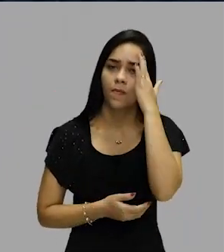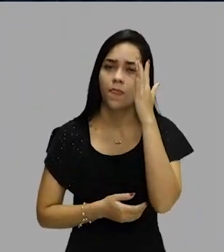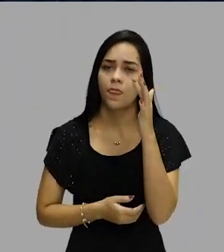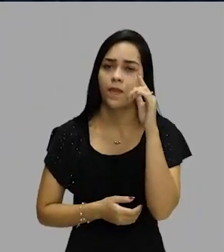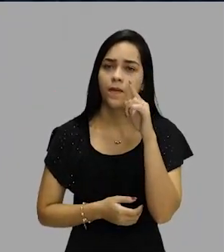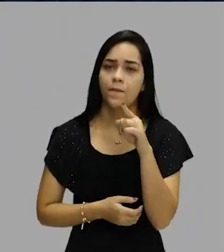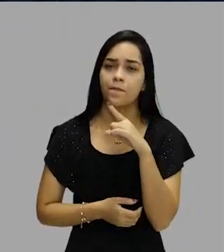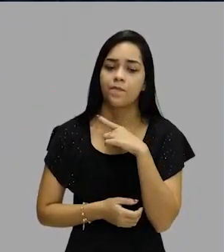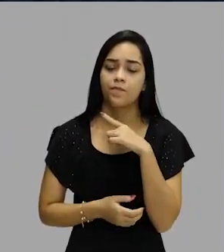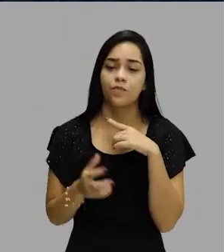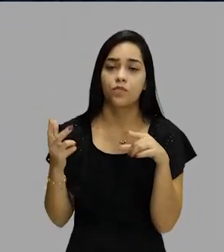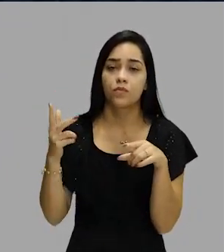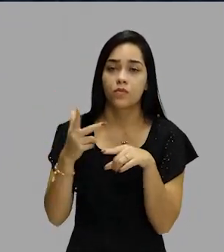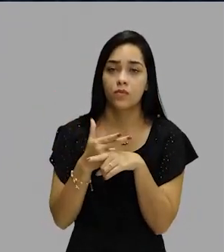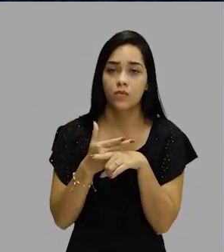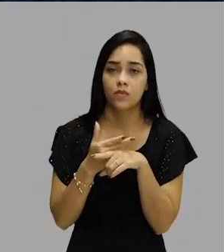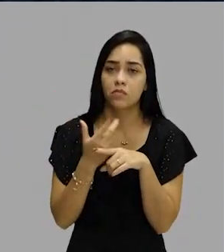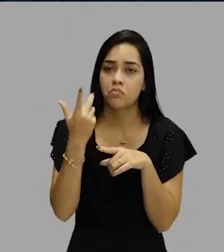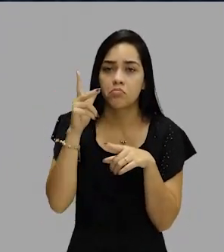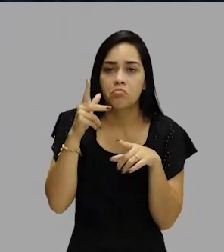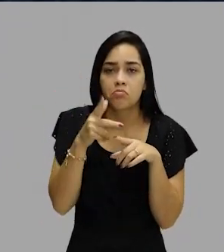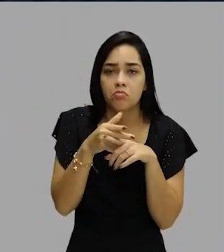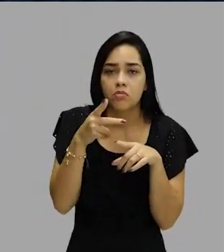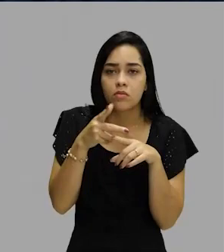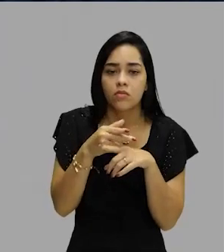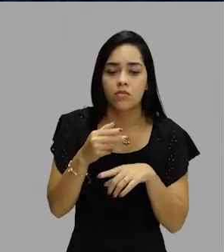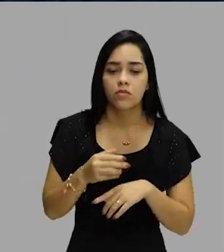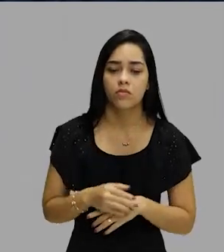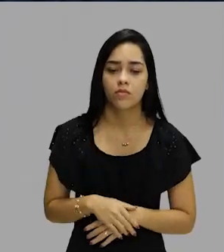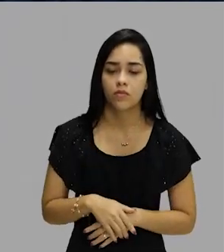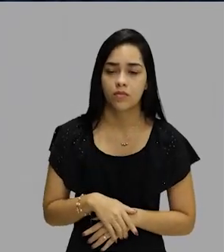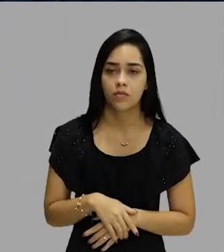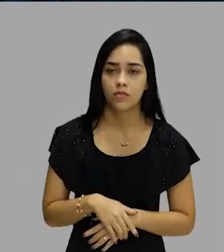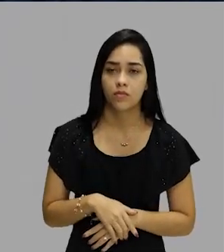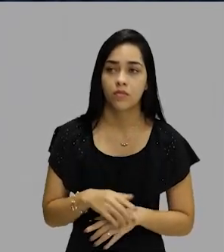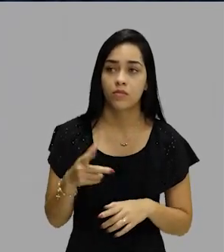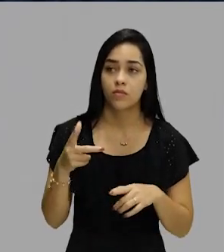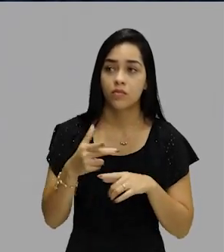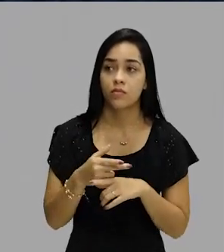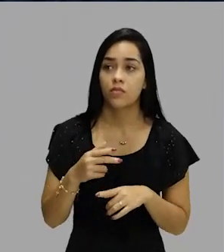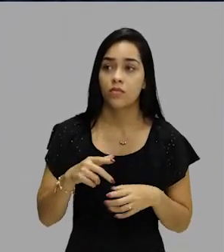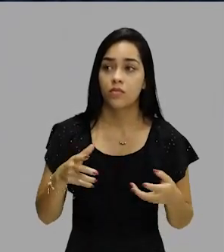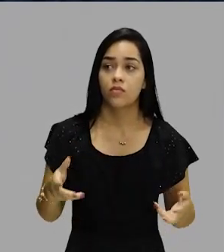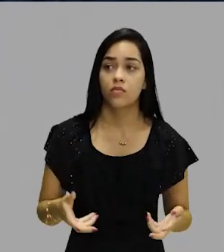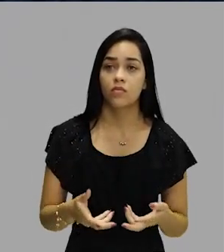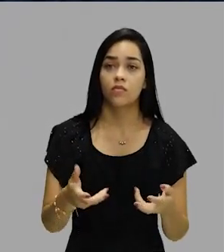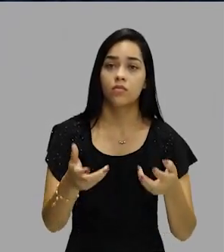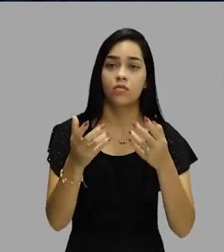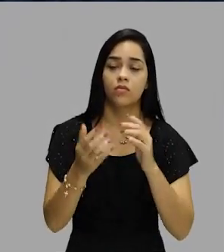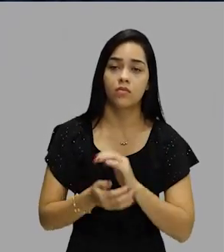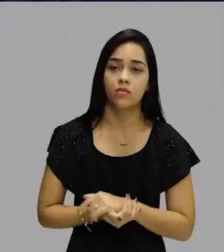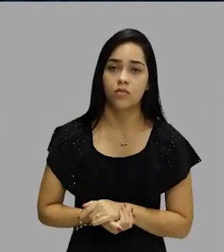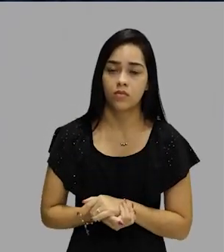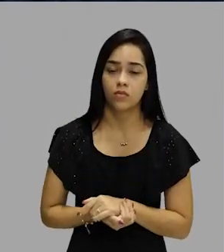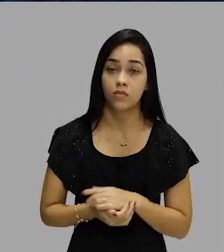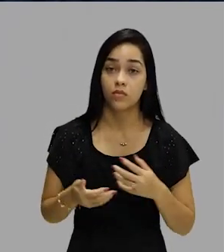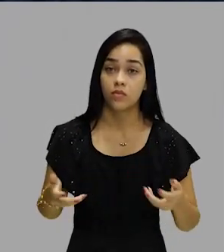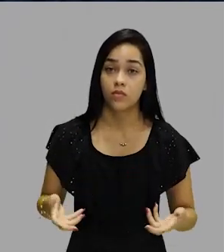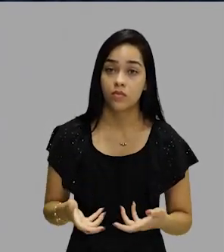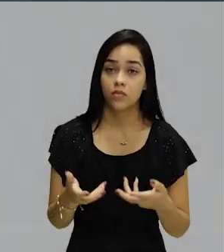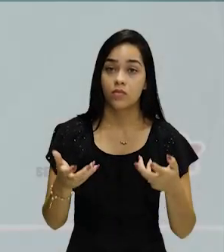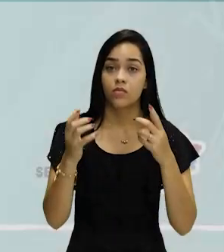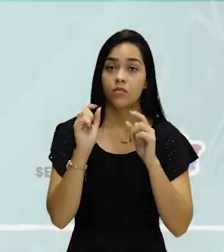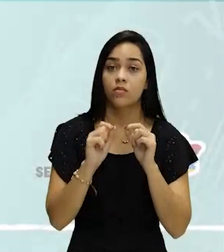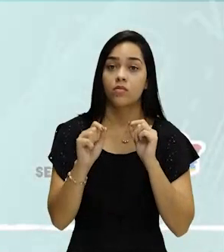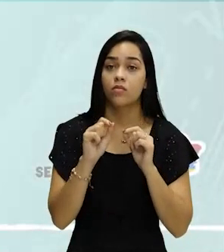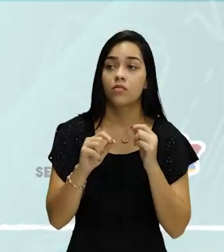você sofre um corte no seu dedo, por exemplo. Esse corte é um estímulo. Esse estímulo